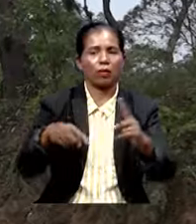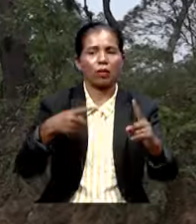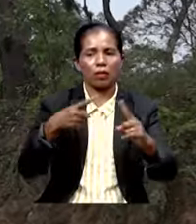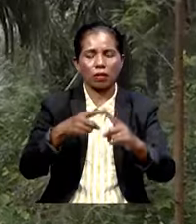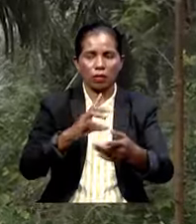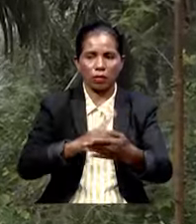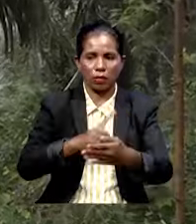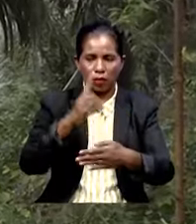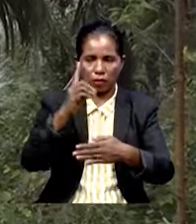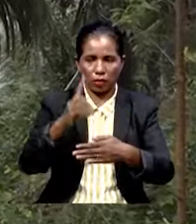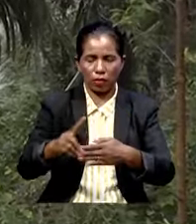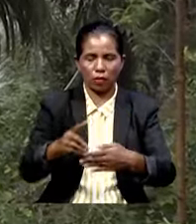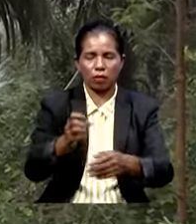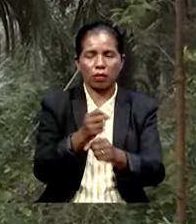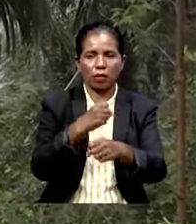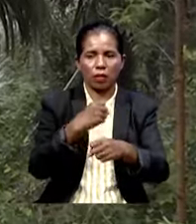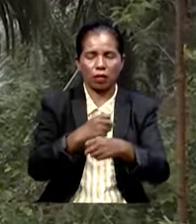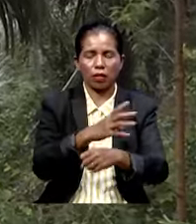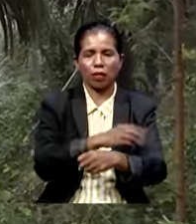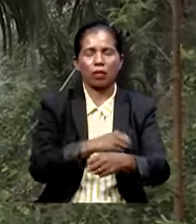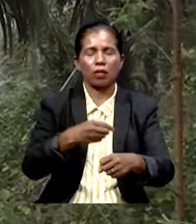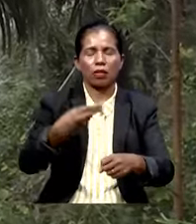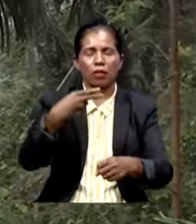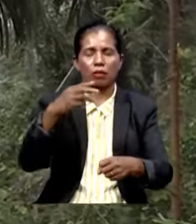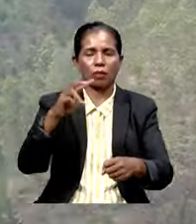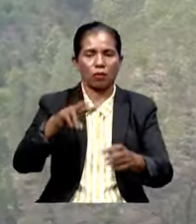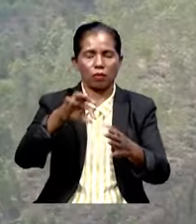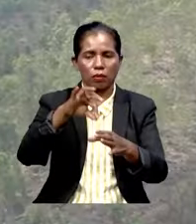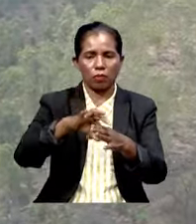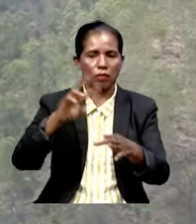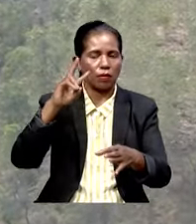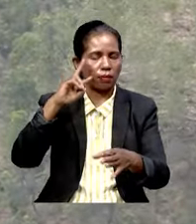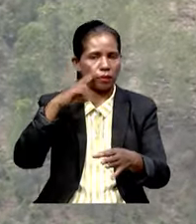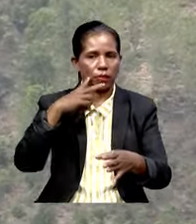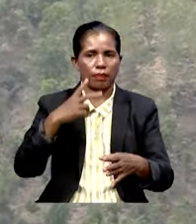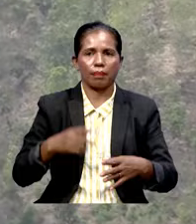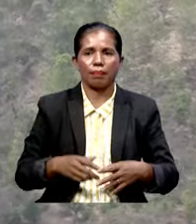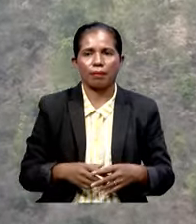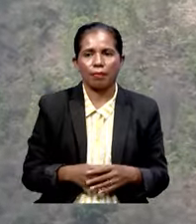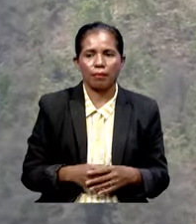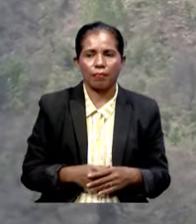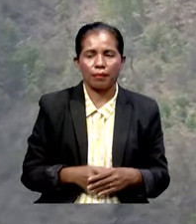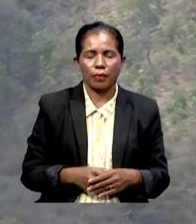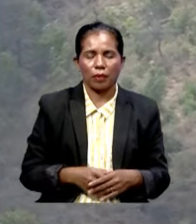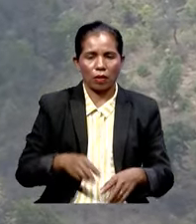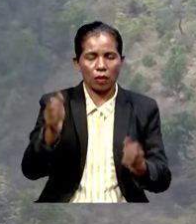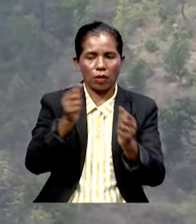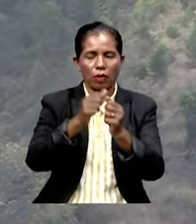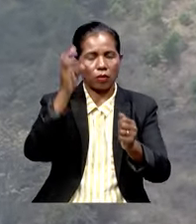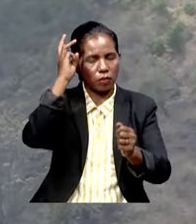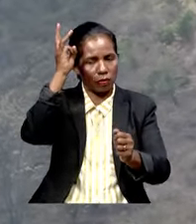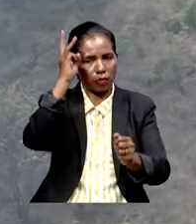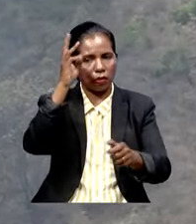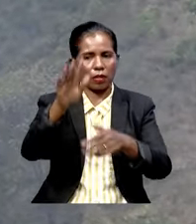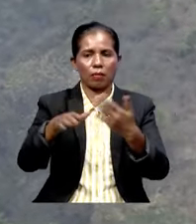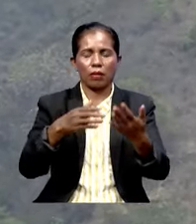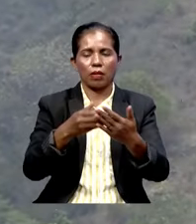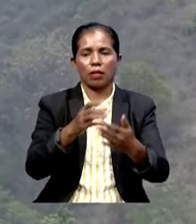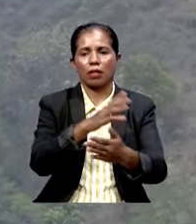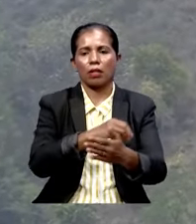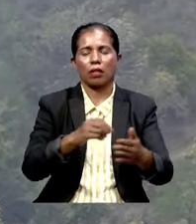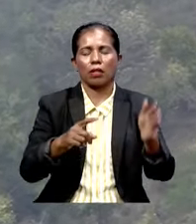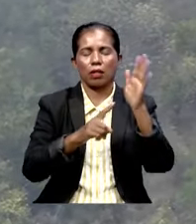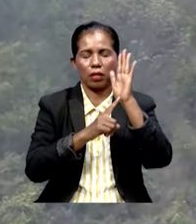desenvolve ho di produs produtu hortikultura nian. Ho preocupação comunidade sirenian